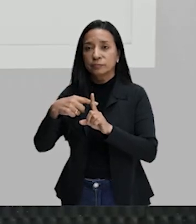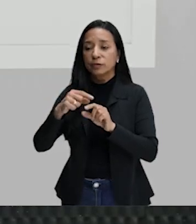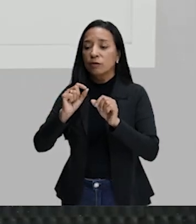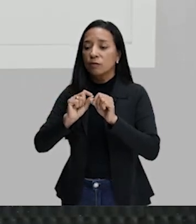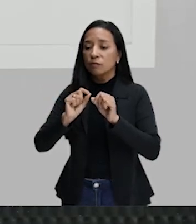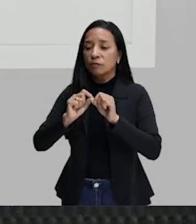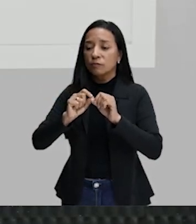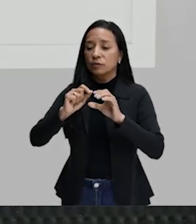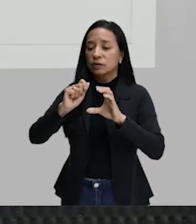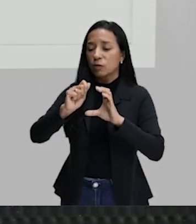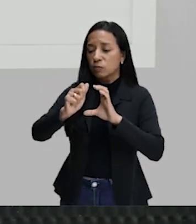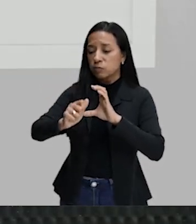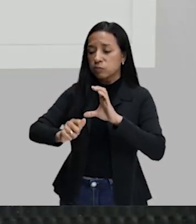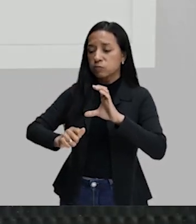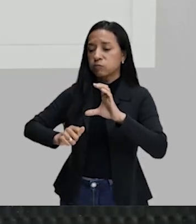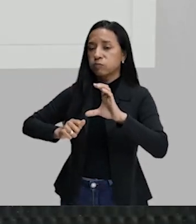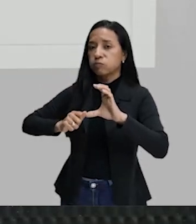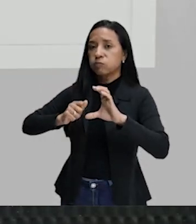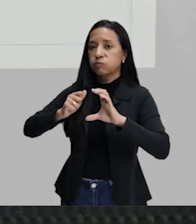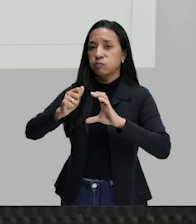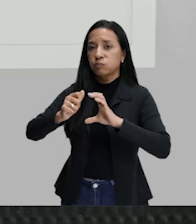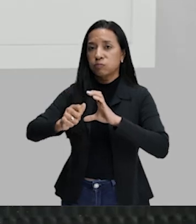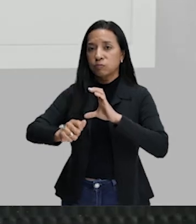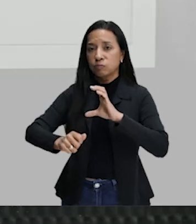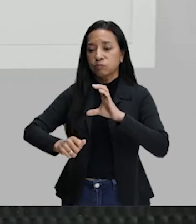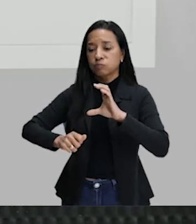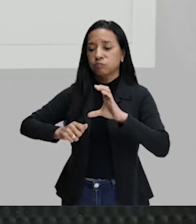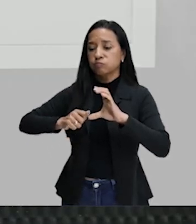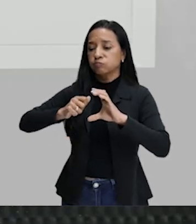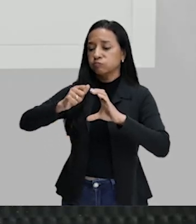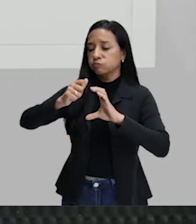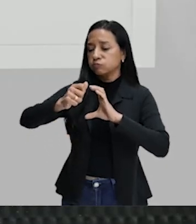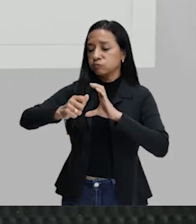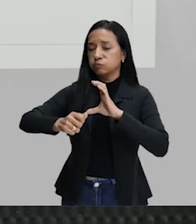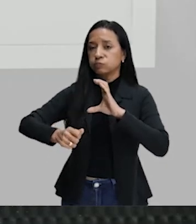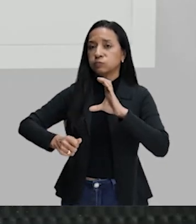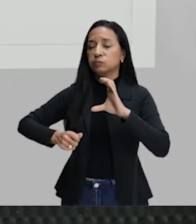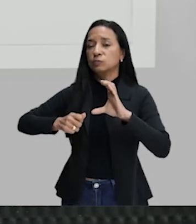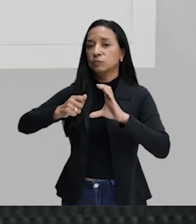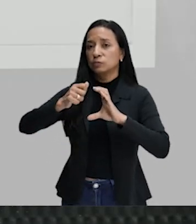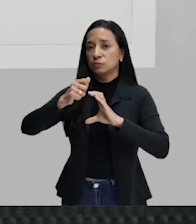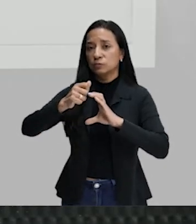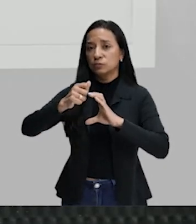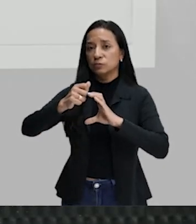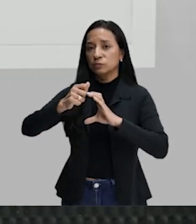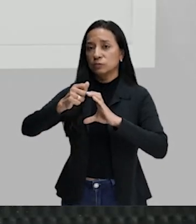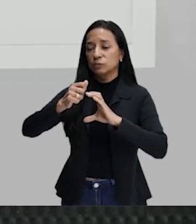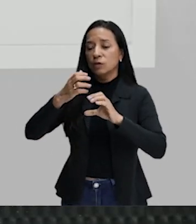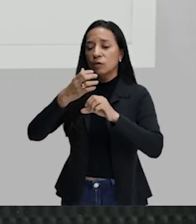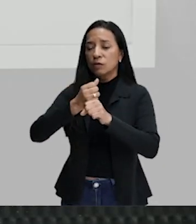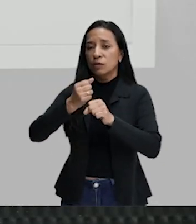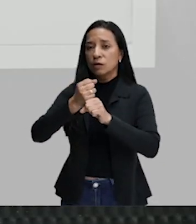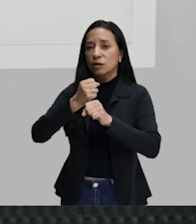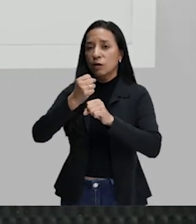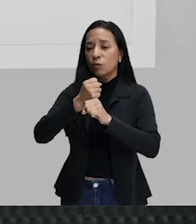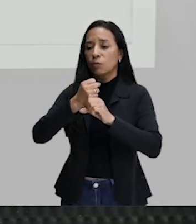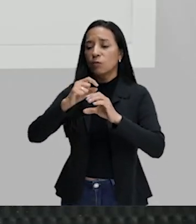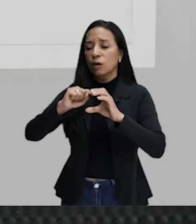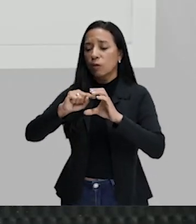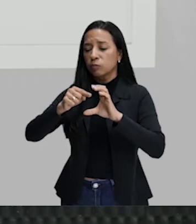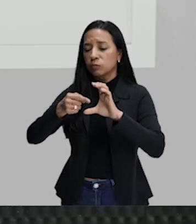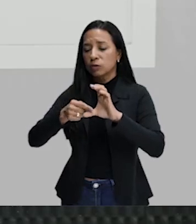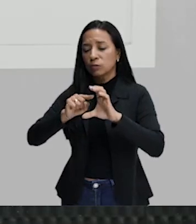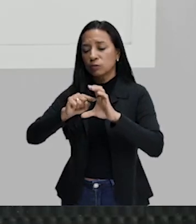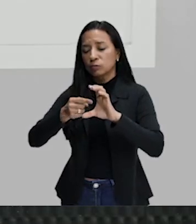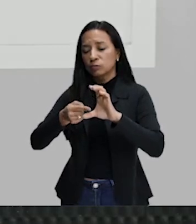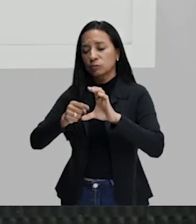movimento, um movimento circular, um movimento de circunferência mesmo. E nós vamos calcular aqui este ângulo, o ângulo